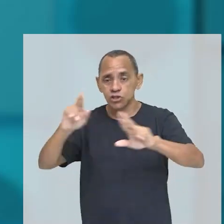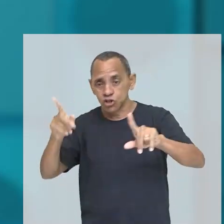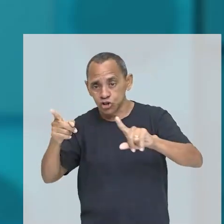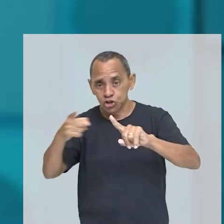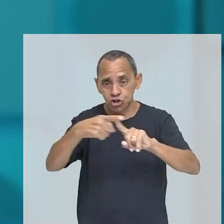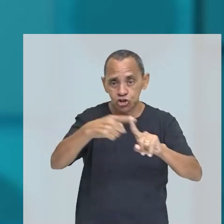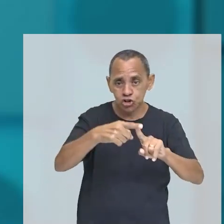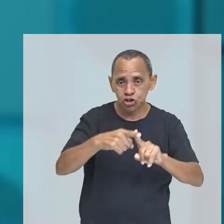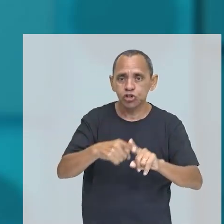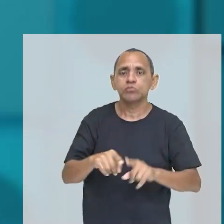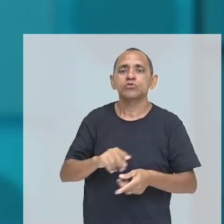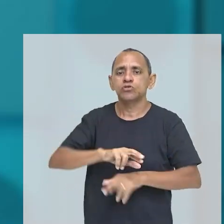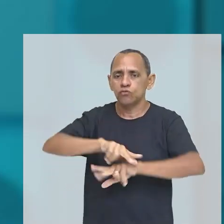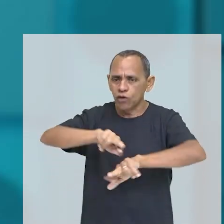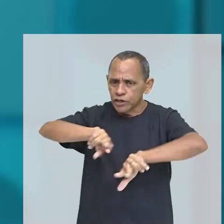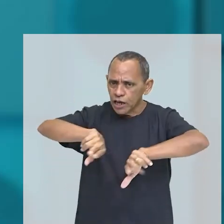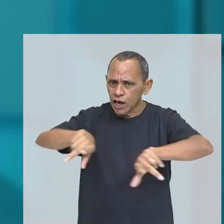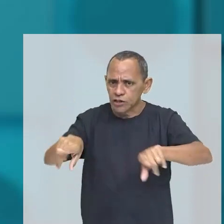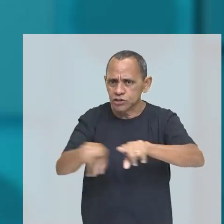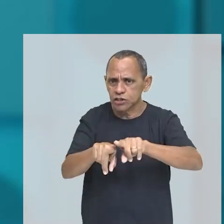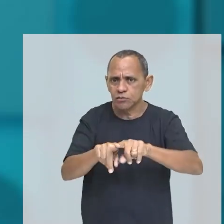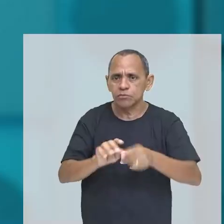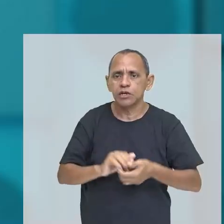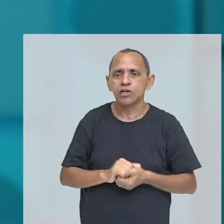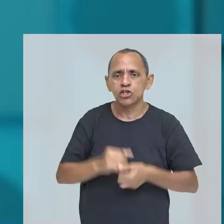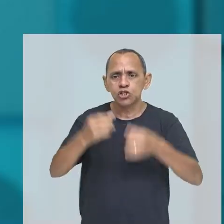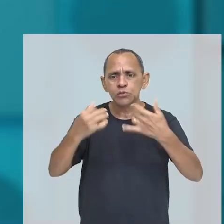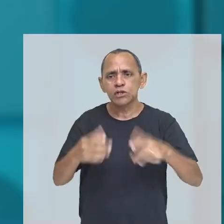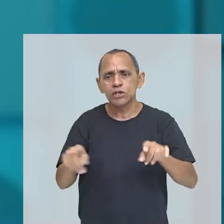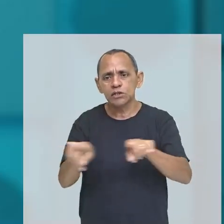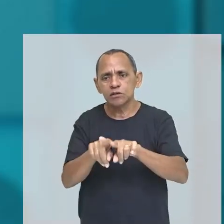verbal, especificamente aí falando no que diz